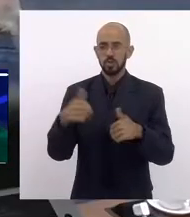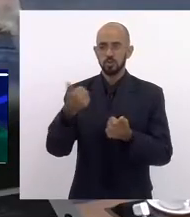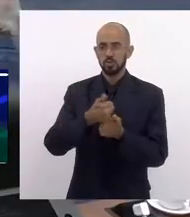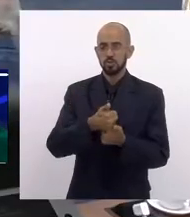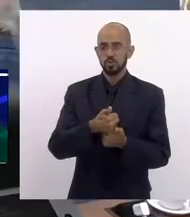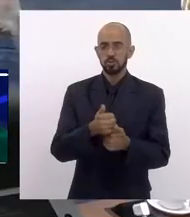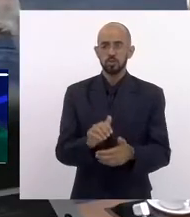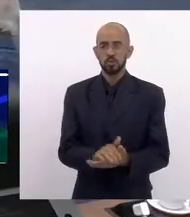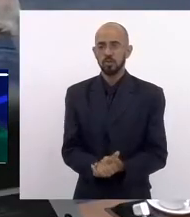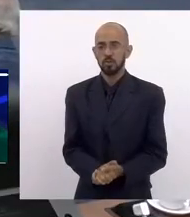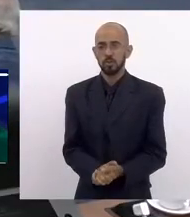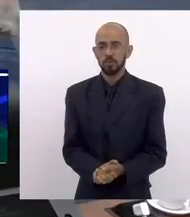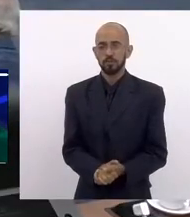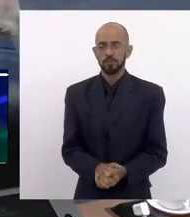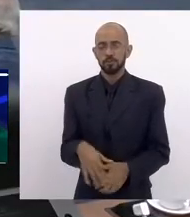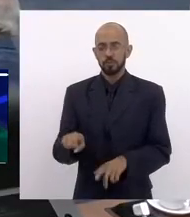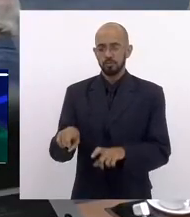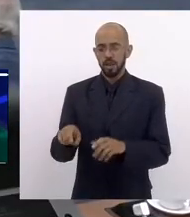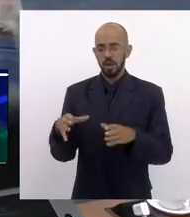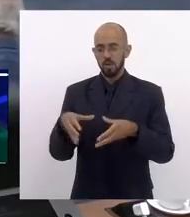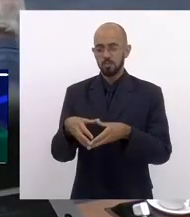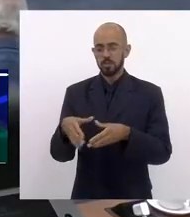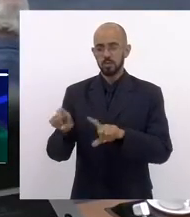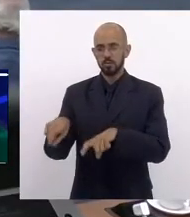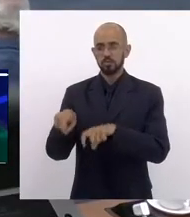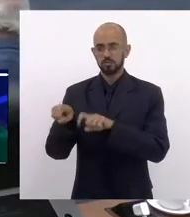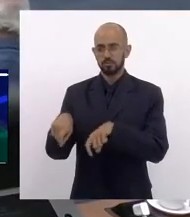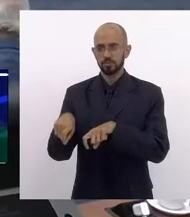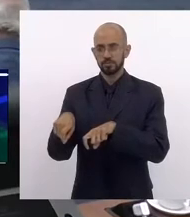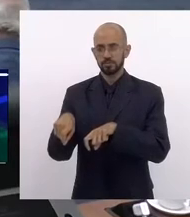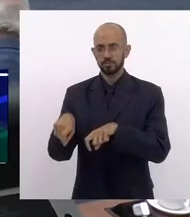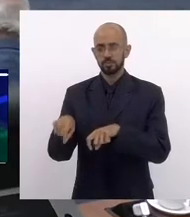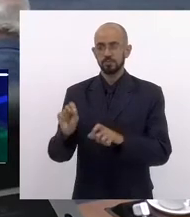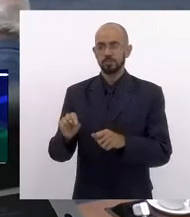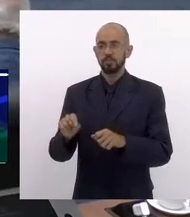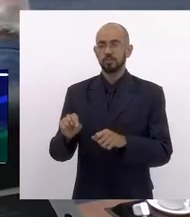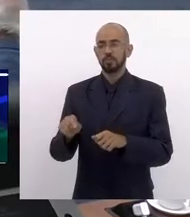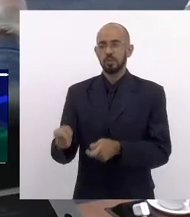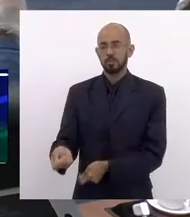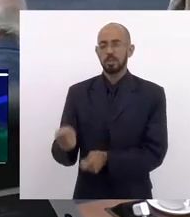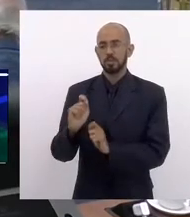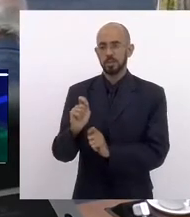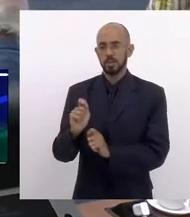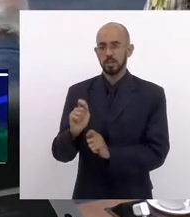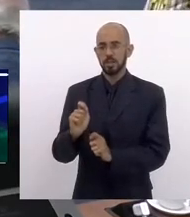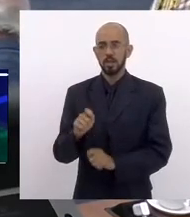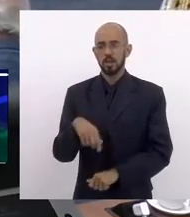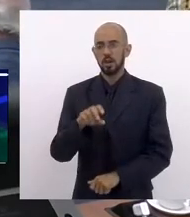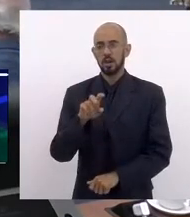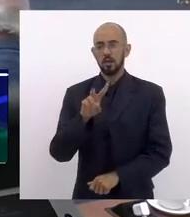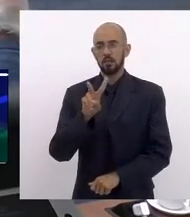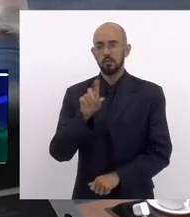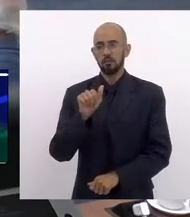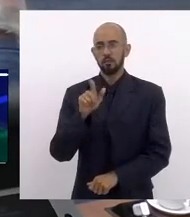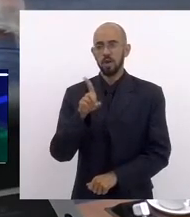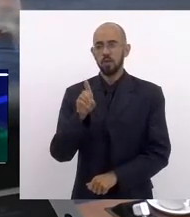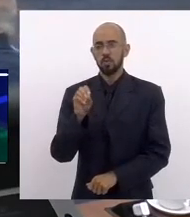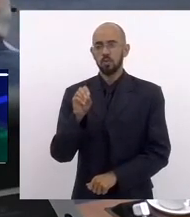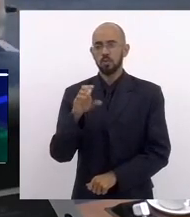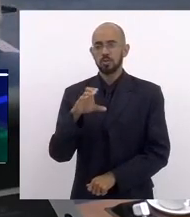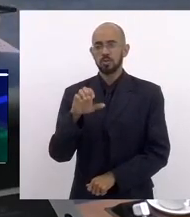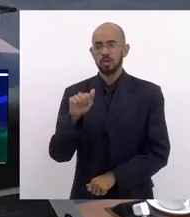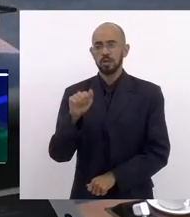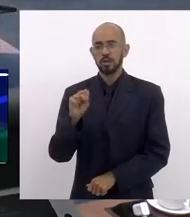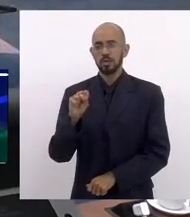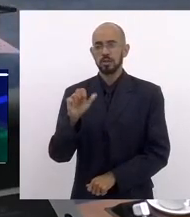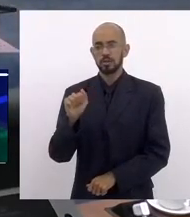Pela Comissão de Agricultura, Pecuária e Política Rural, Agrária e Pesqueira, deputado Valdo Ceasa,